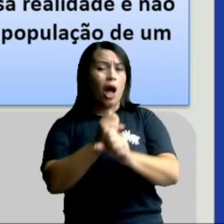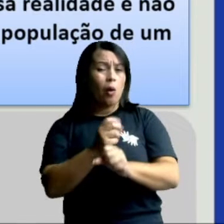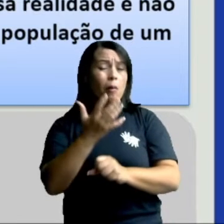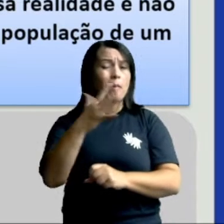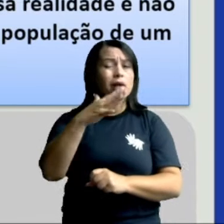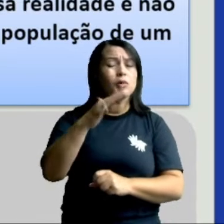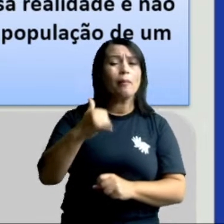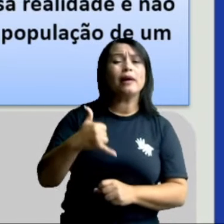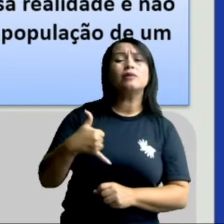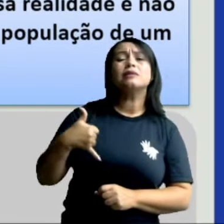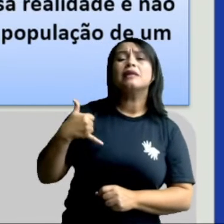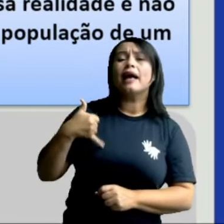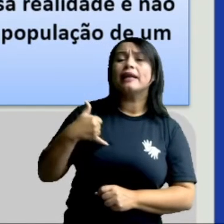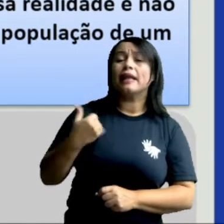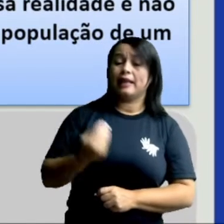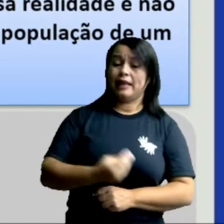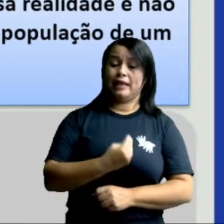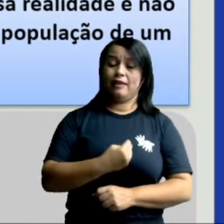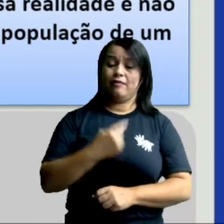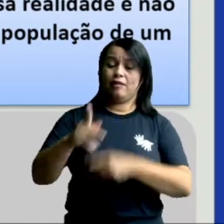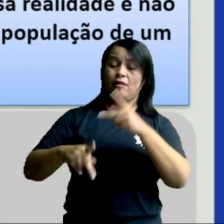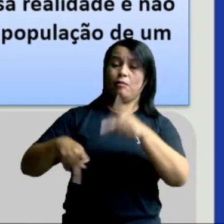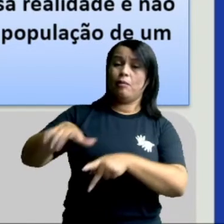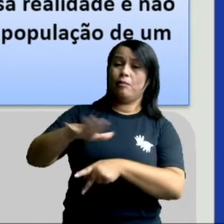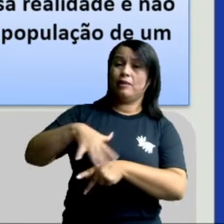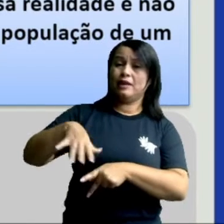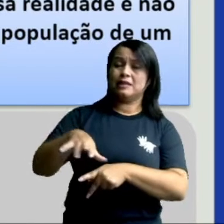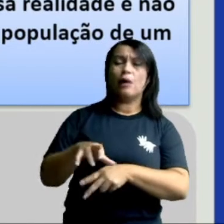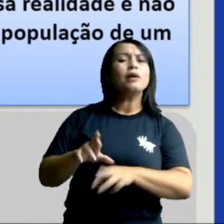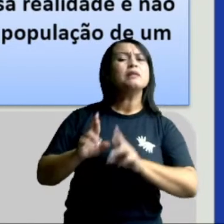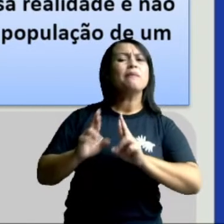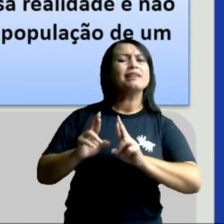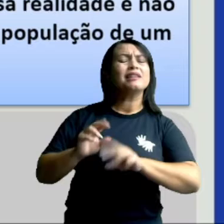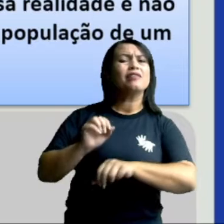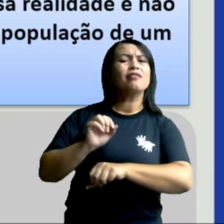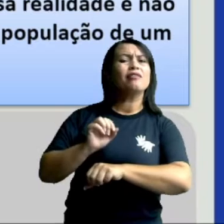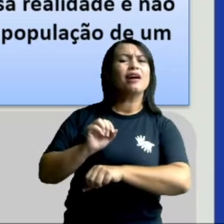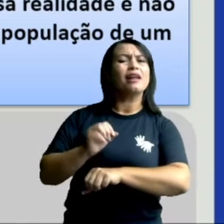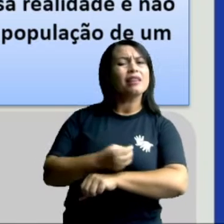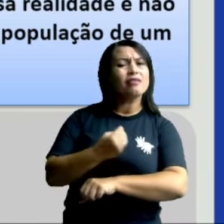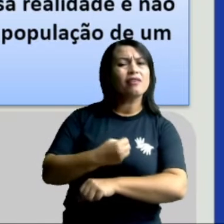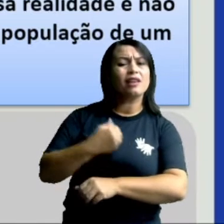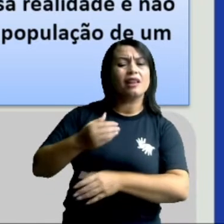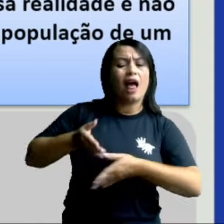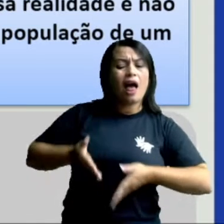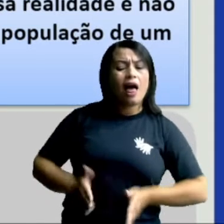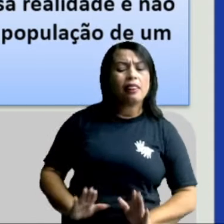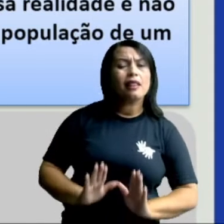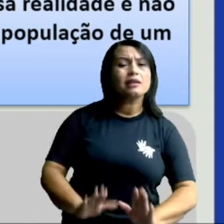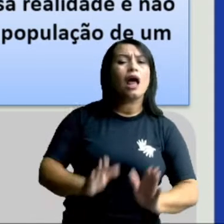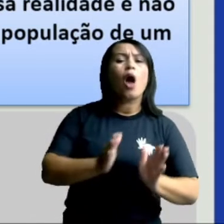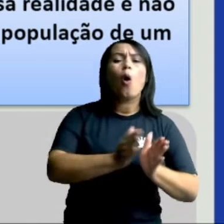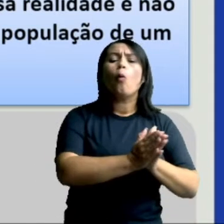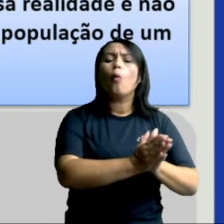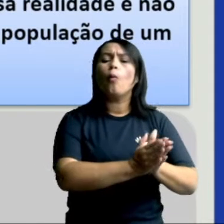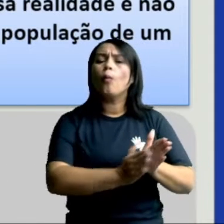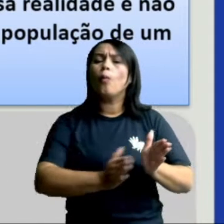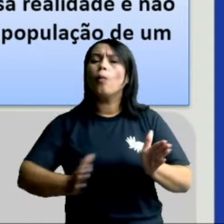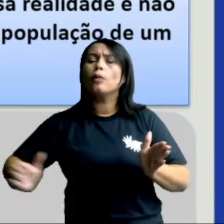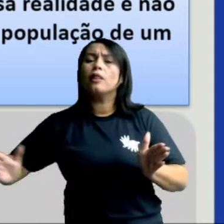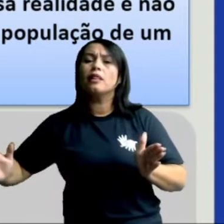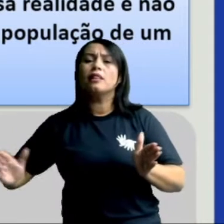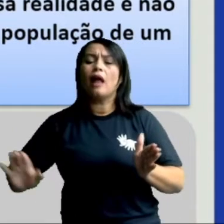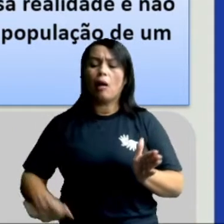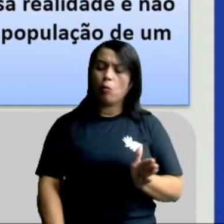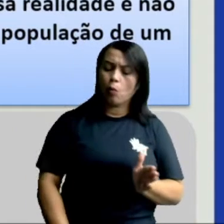idade máxima em que vive a população. A expectativa de vida ao nascer representa o tempo esperado de vida restante